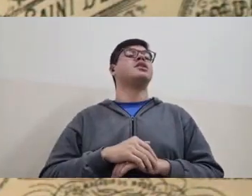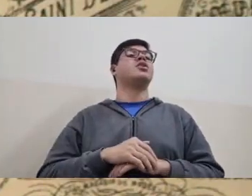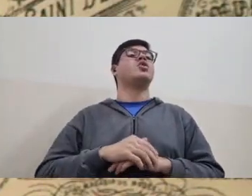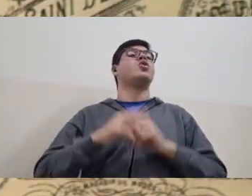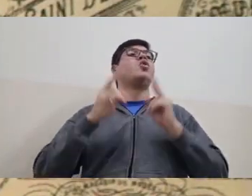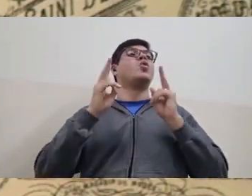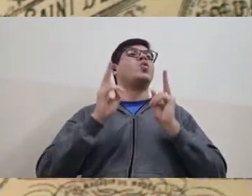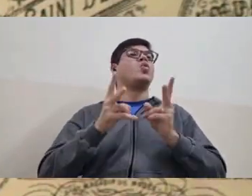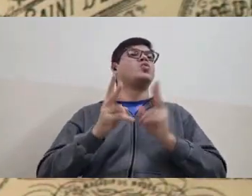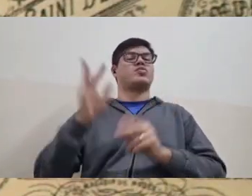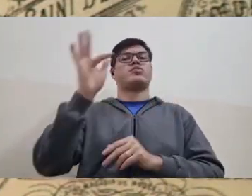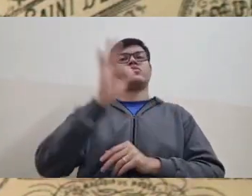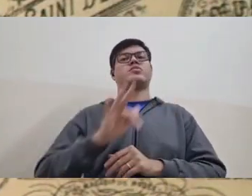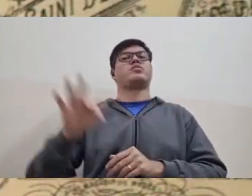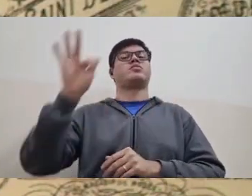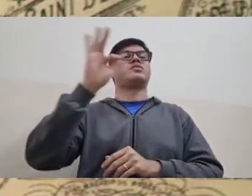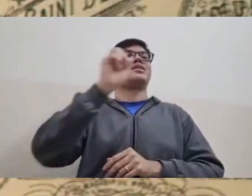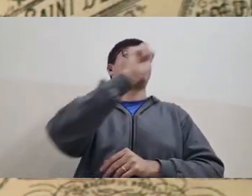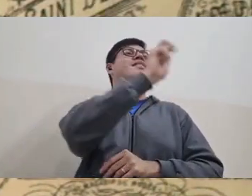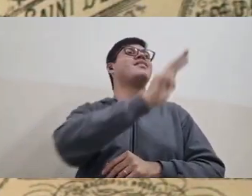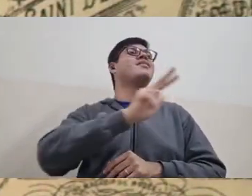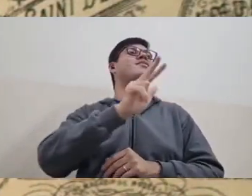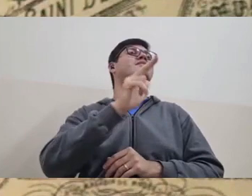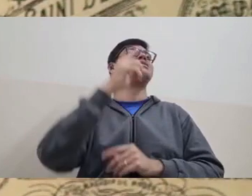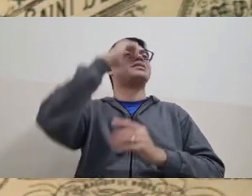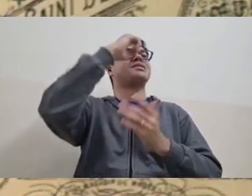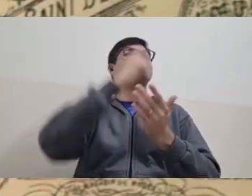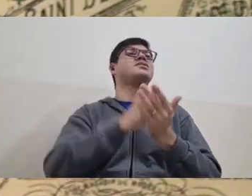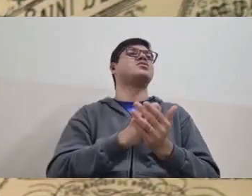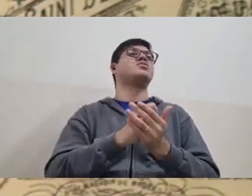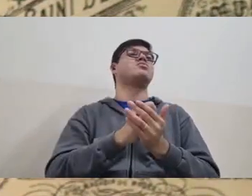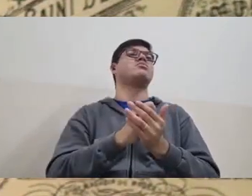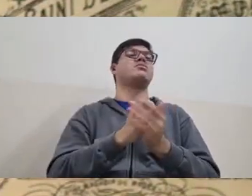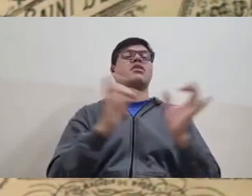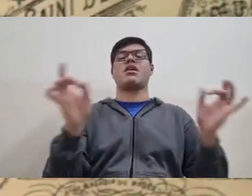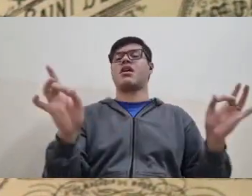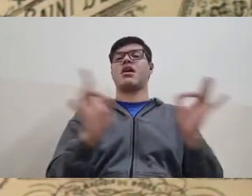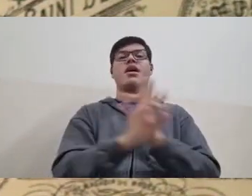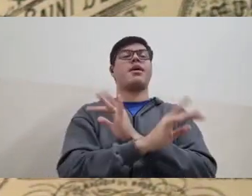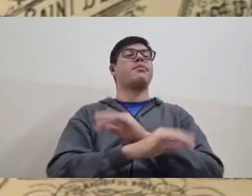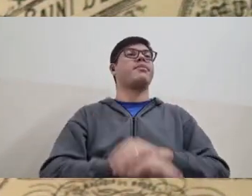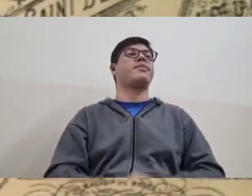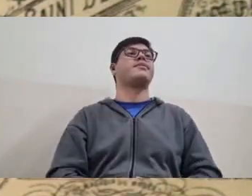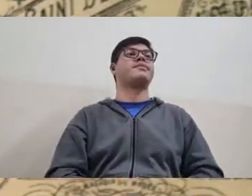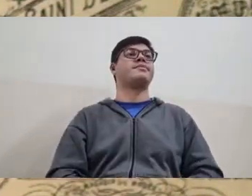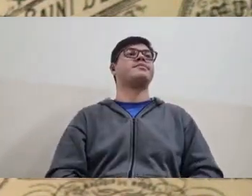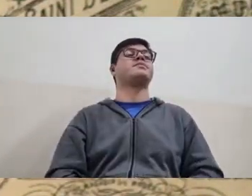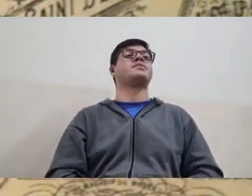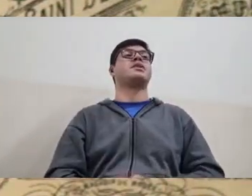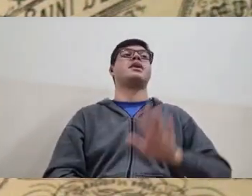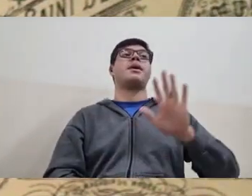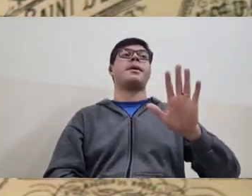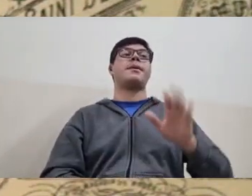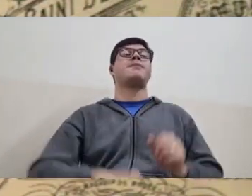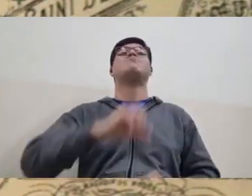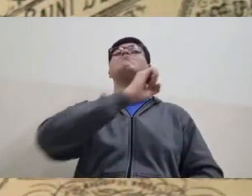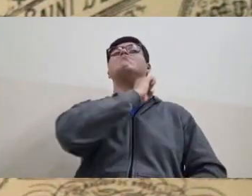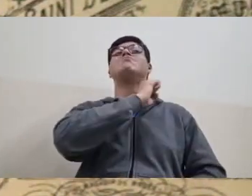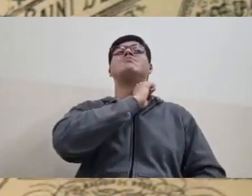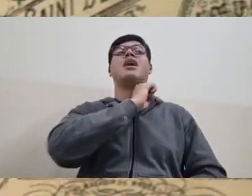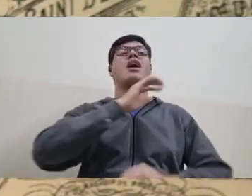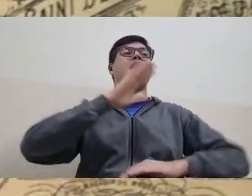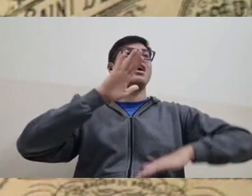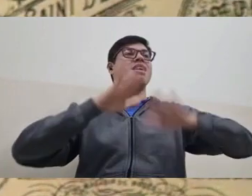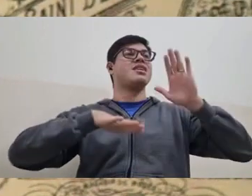que, pelo sim, pelo não, a Anvisa decidiu Muito bem. cessar isso. Isso causa, de fato, um